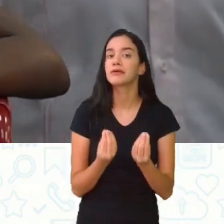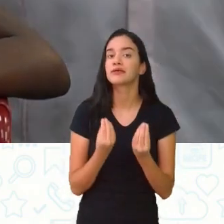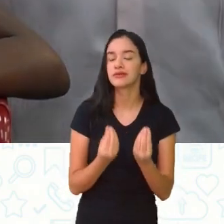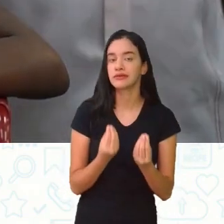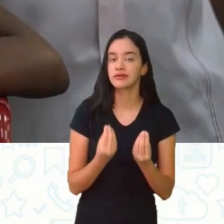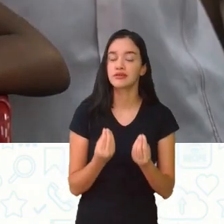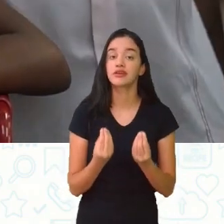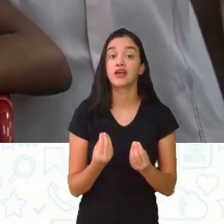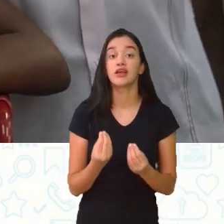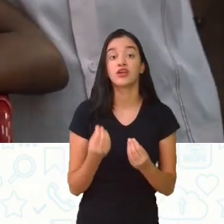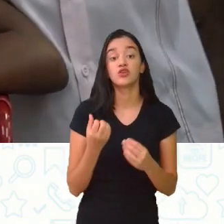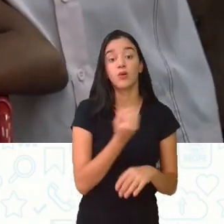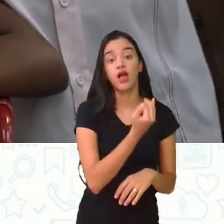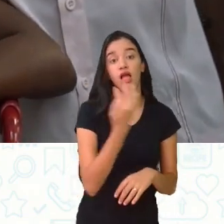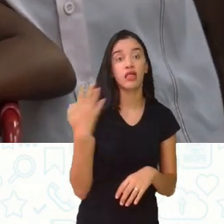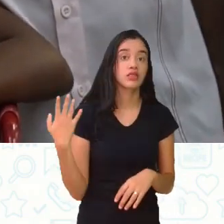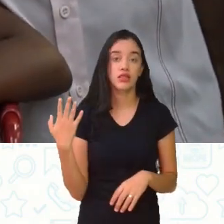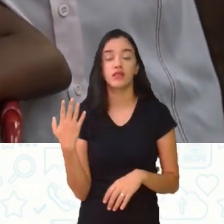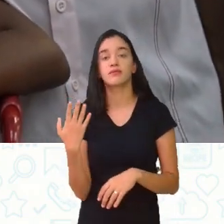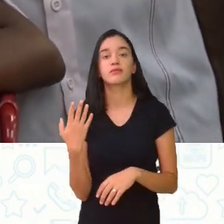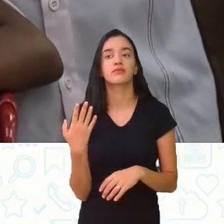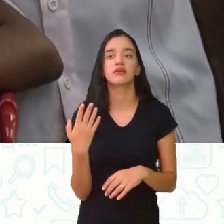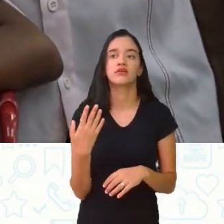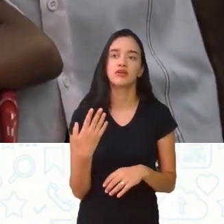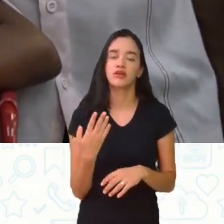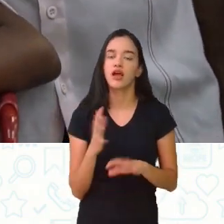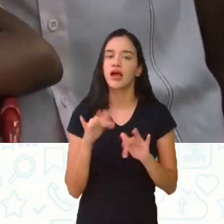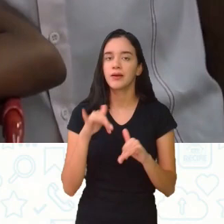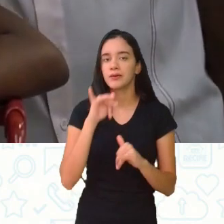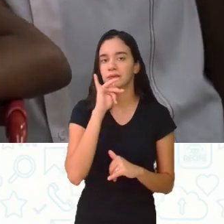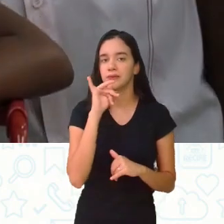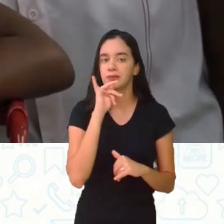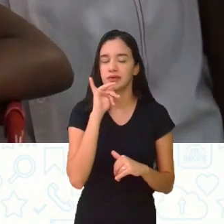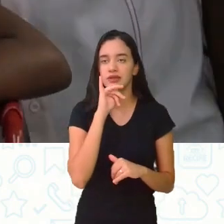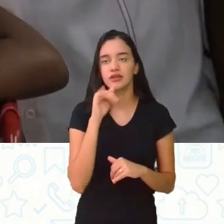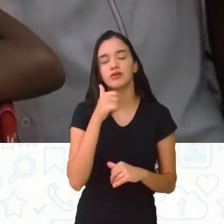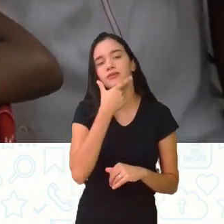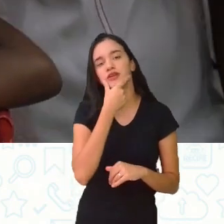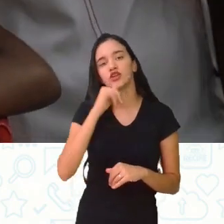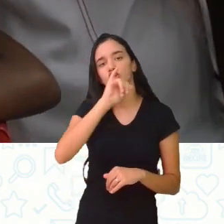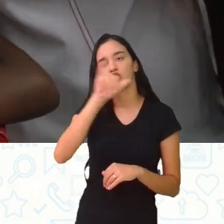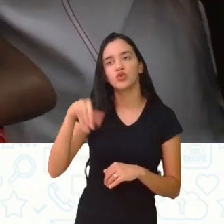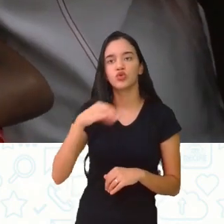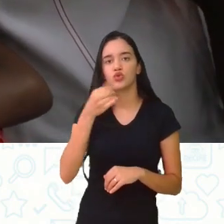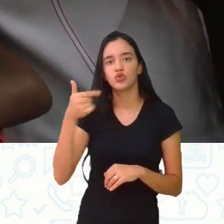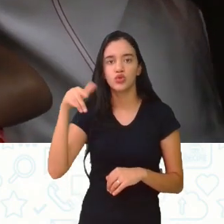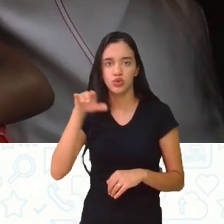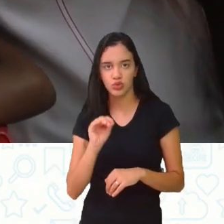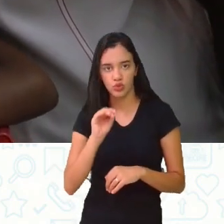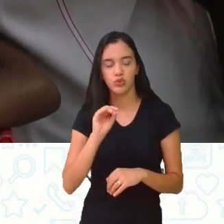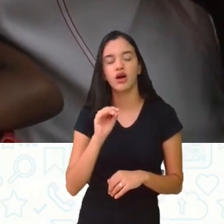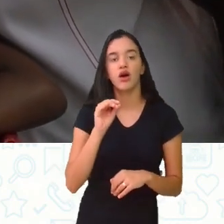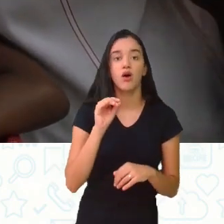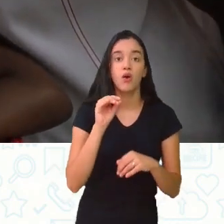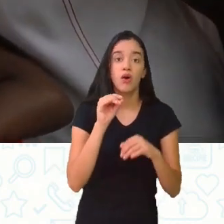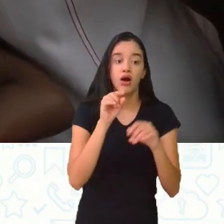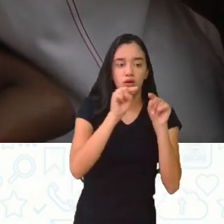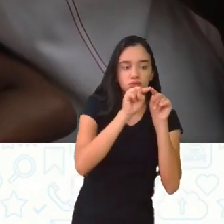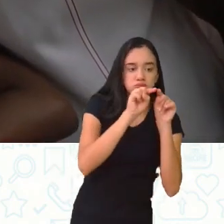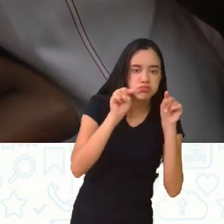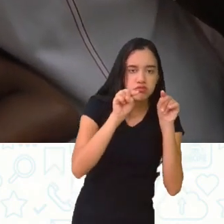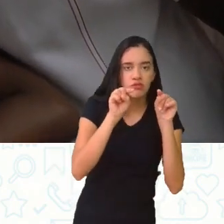uma enumeração, não é? Então, no exemplo de Joãozinho, nós vimos ali o travessão marcando